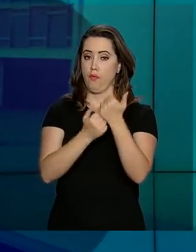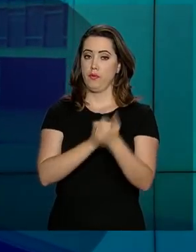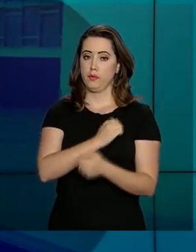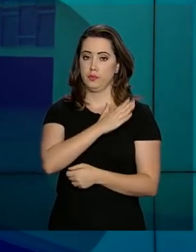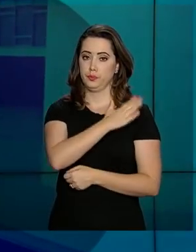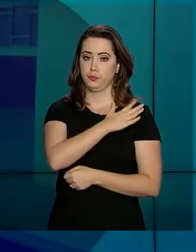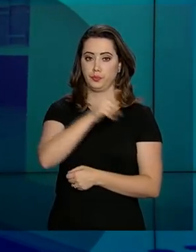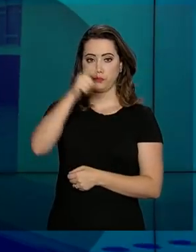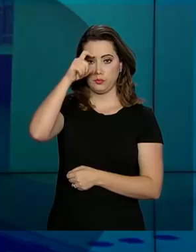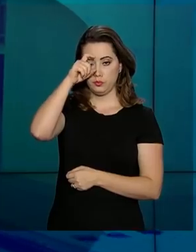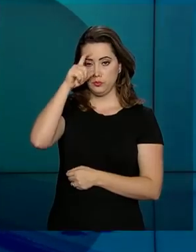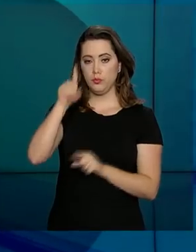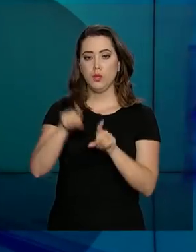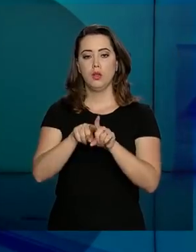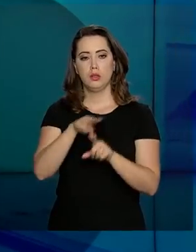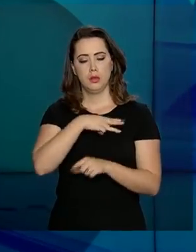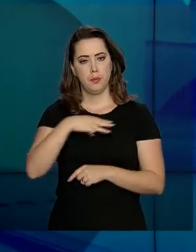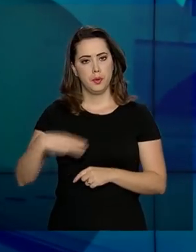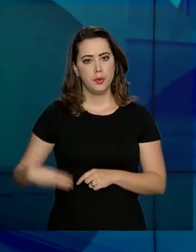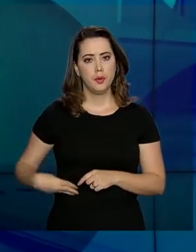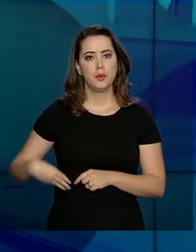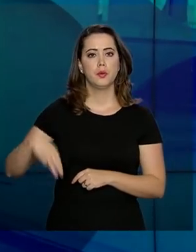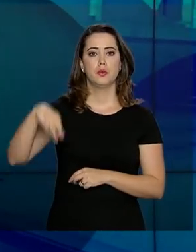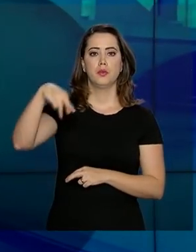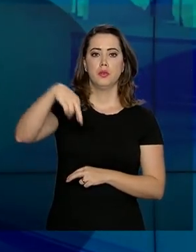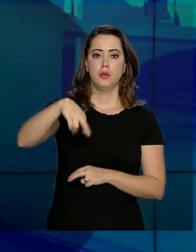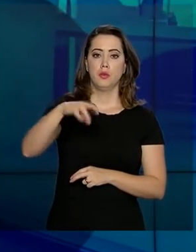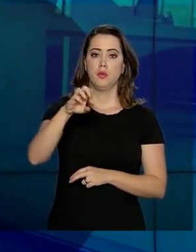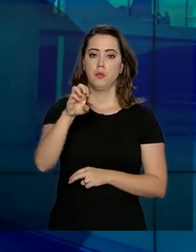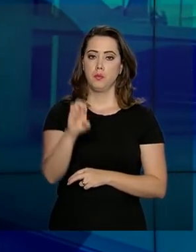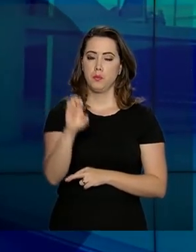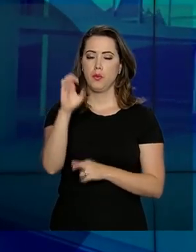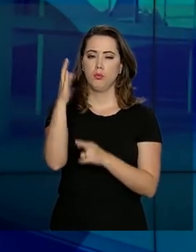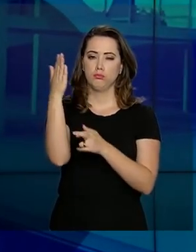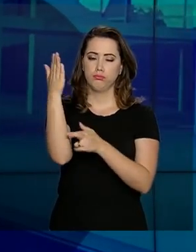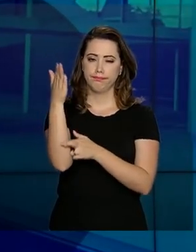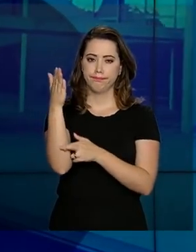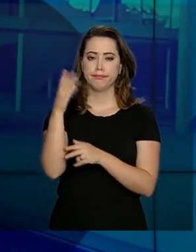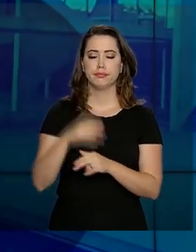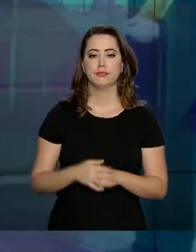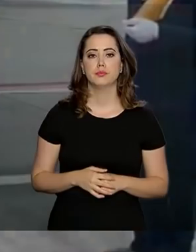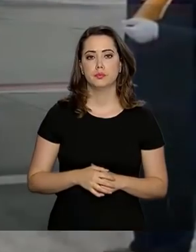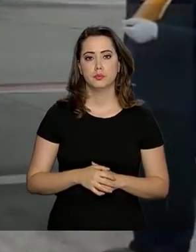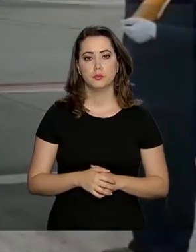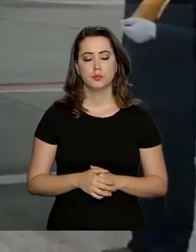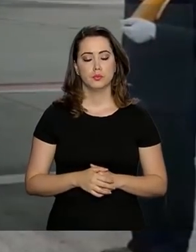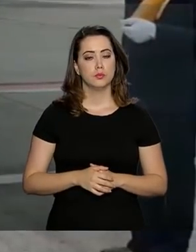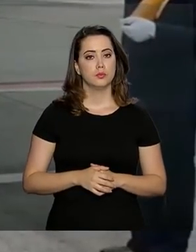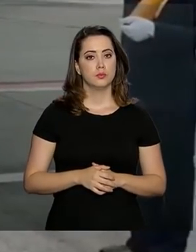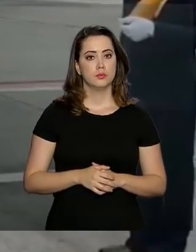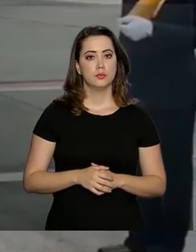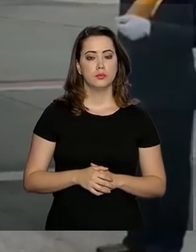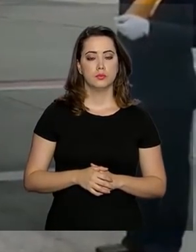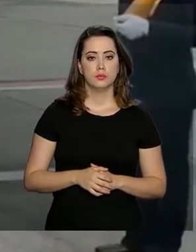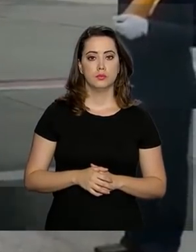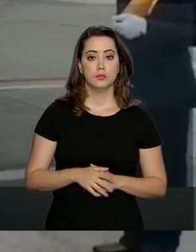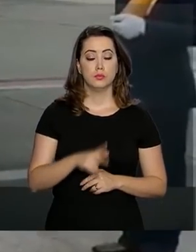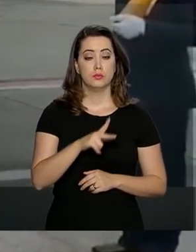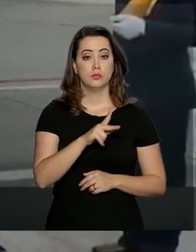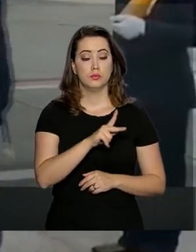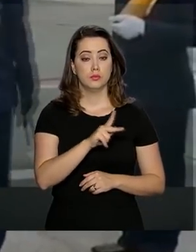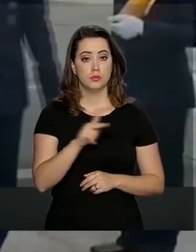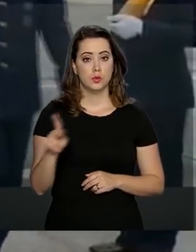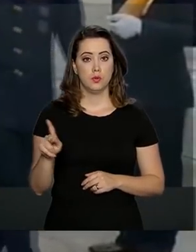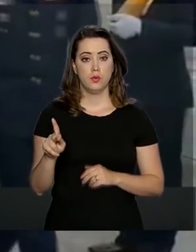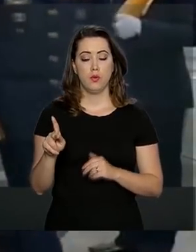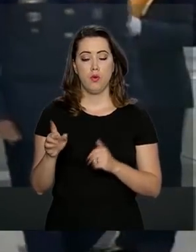República, Hamilton Mourão, e o ministro das Relações Exteriores, Ernesto Araújo. O vice-presidente da